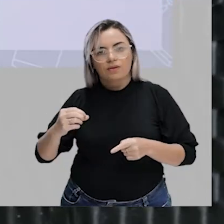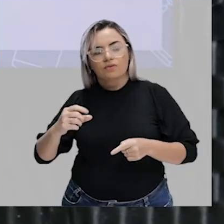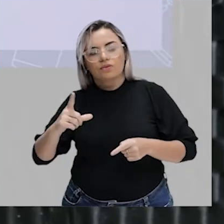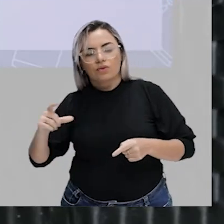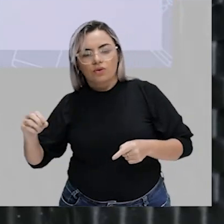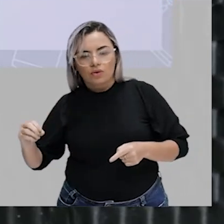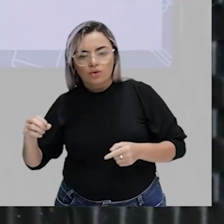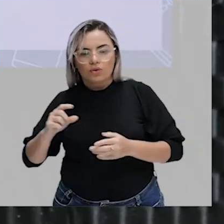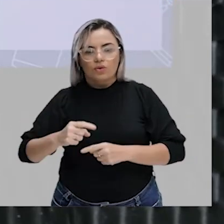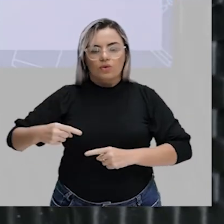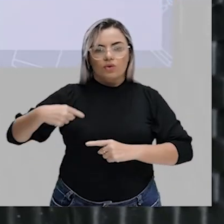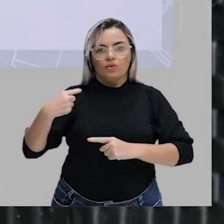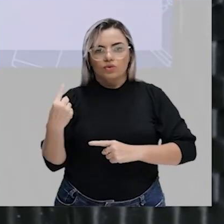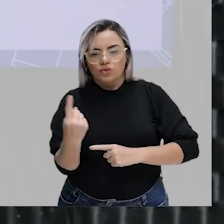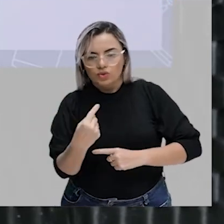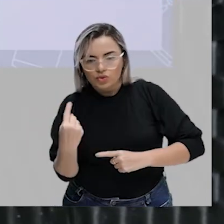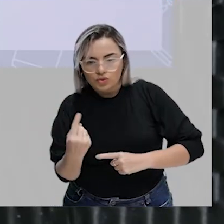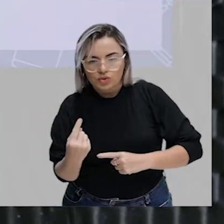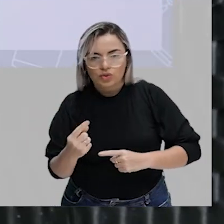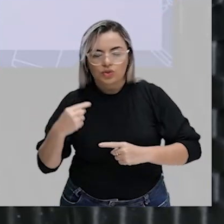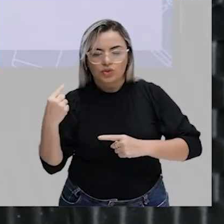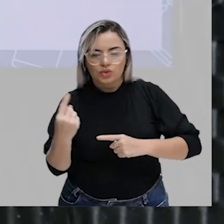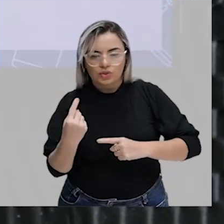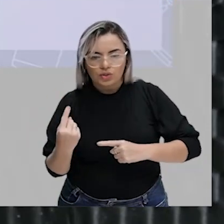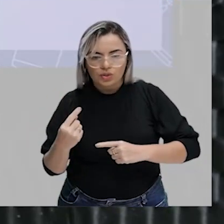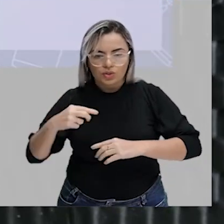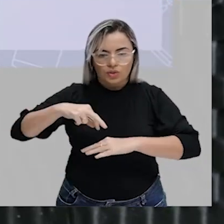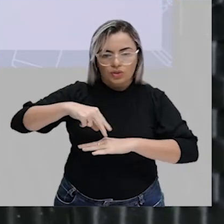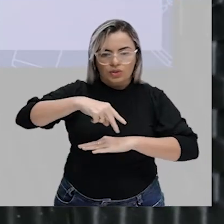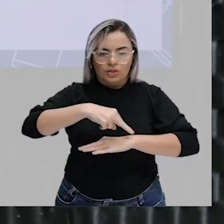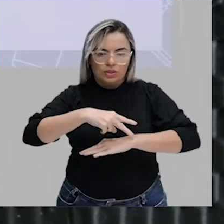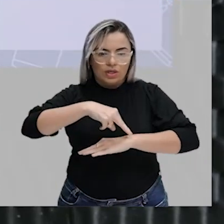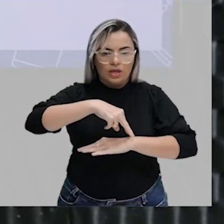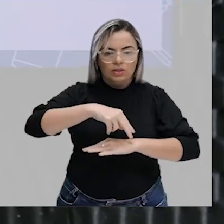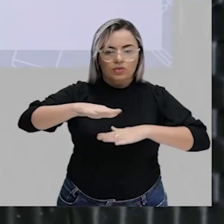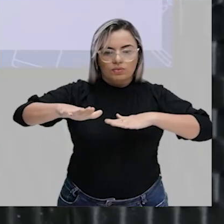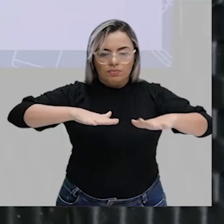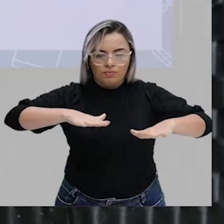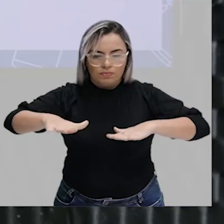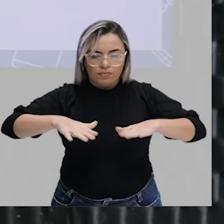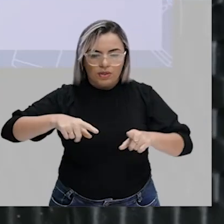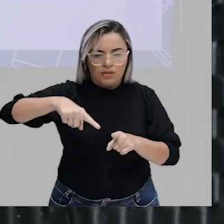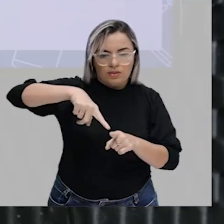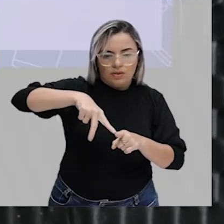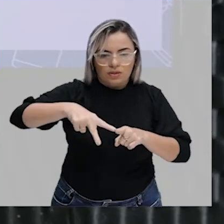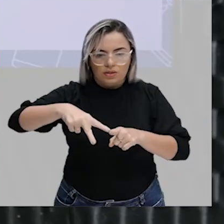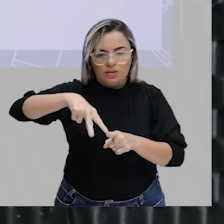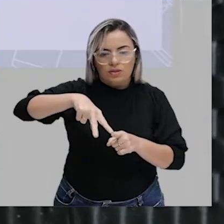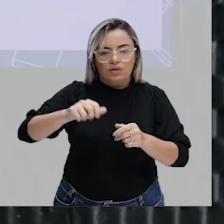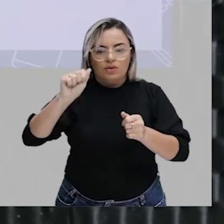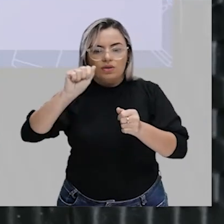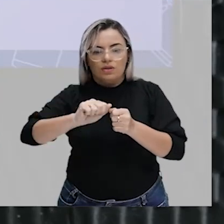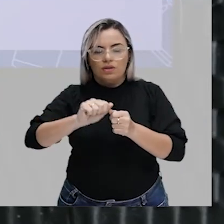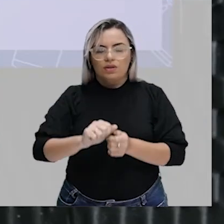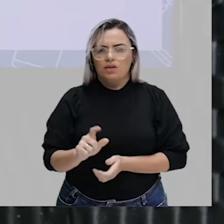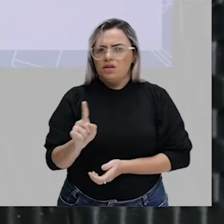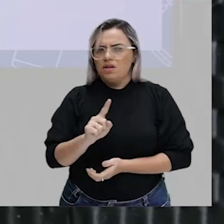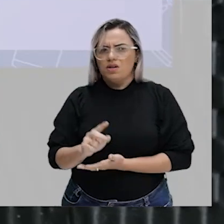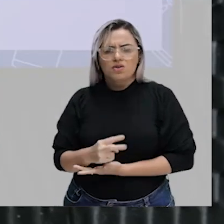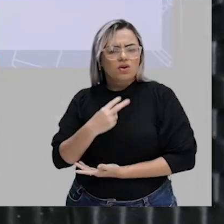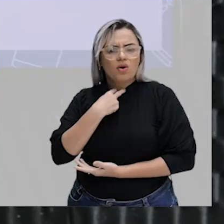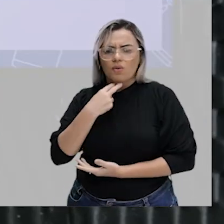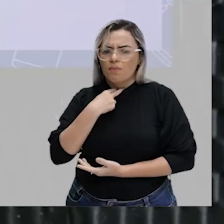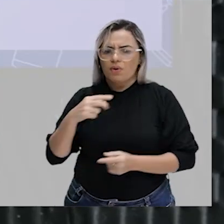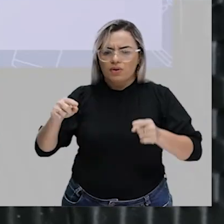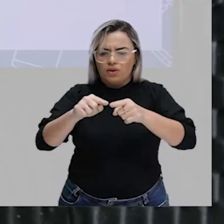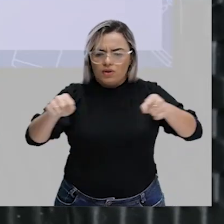passos e movimentos acrobáticos são realizados. Eles não podem ultrapassar o limite da quadra em